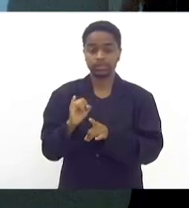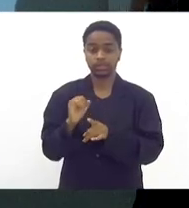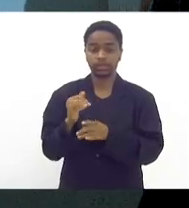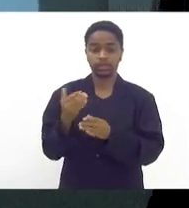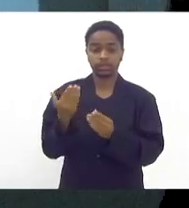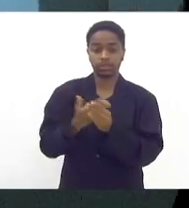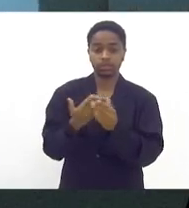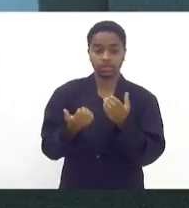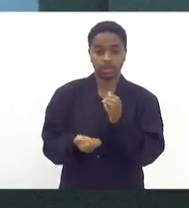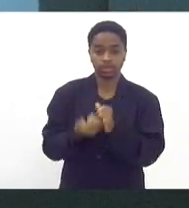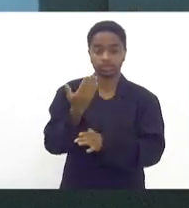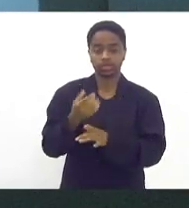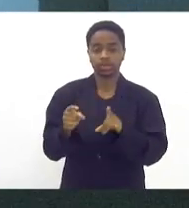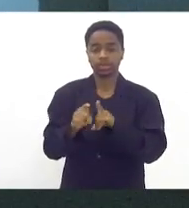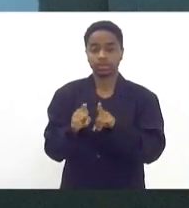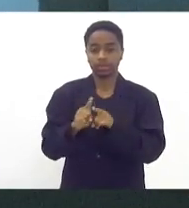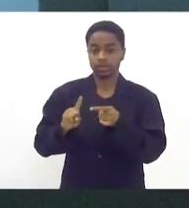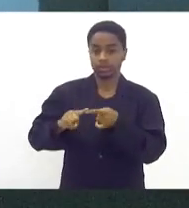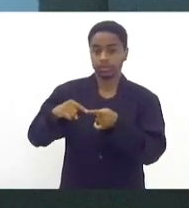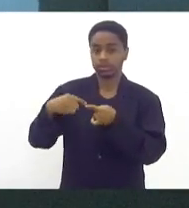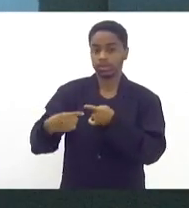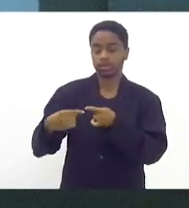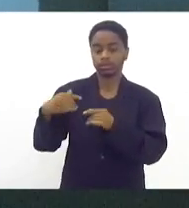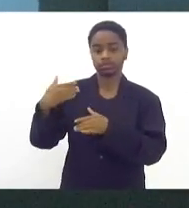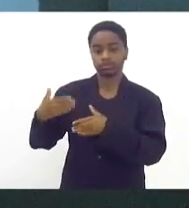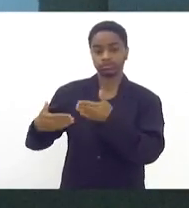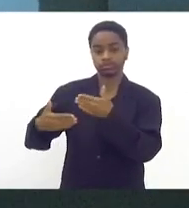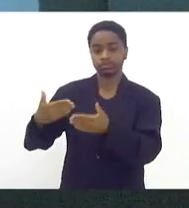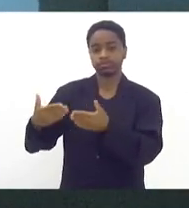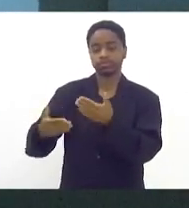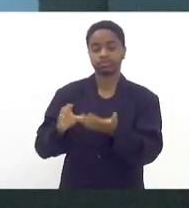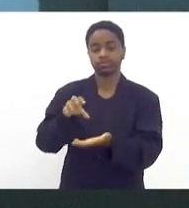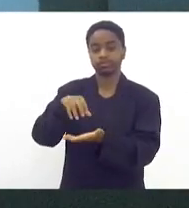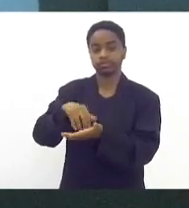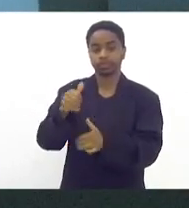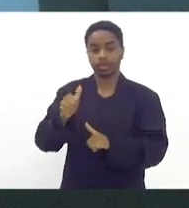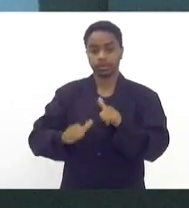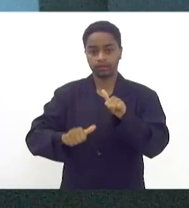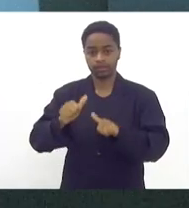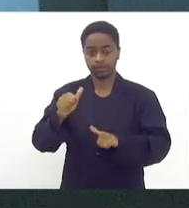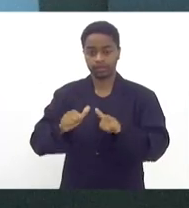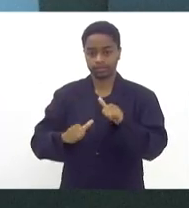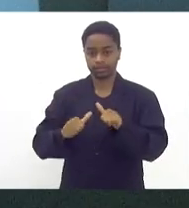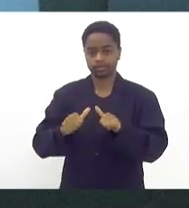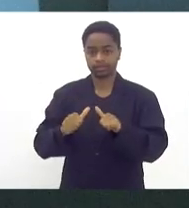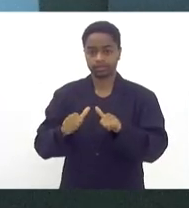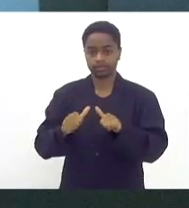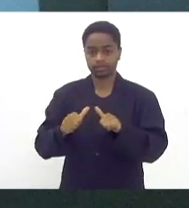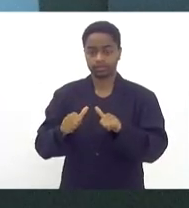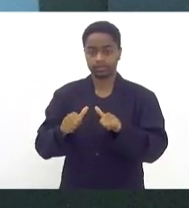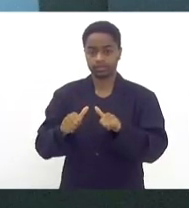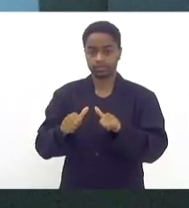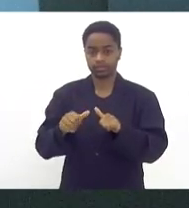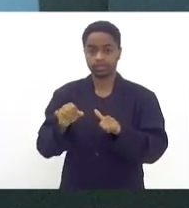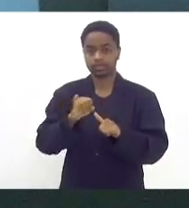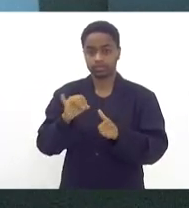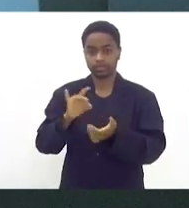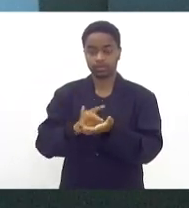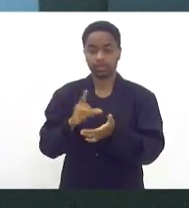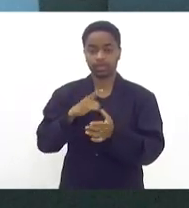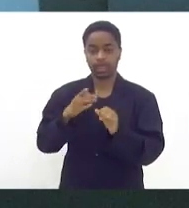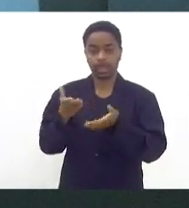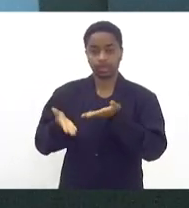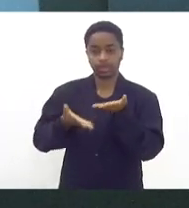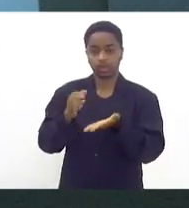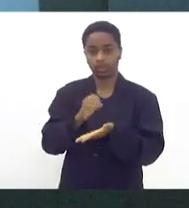sancionador e a partir dessa gradação a agência faz a avaliação da garantia de atendimento e